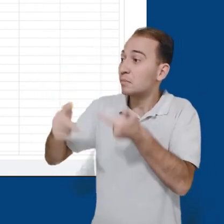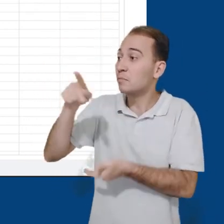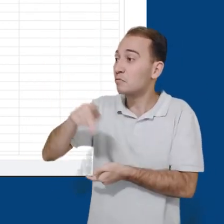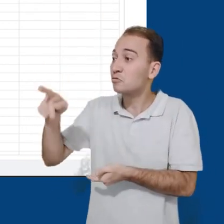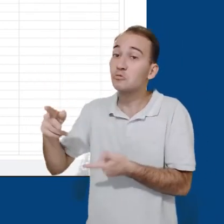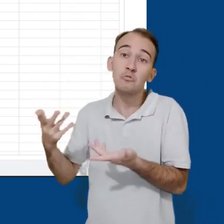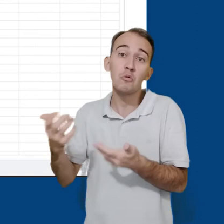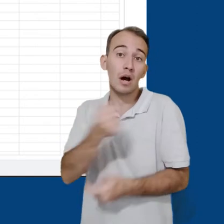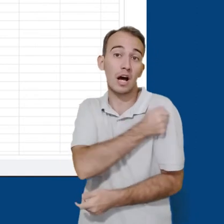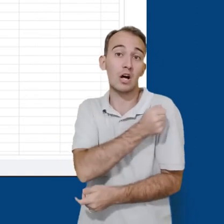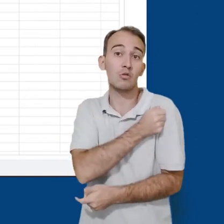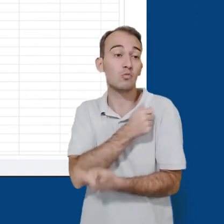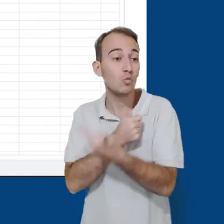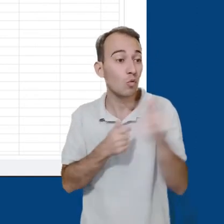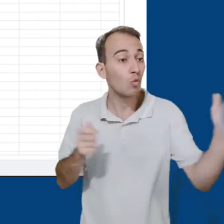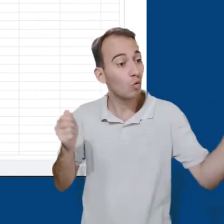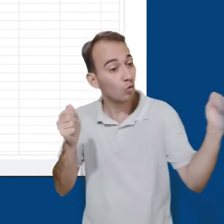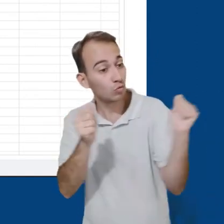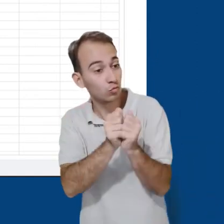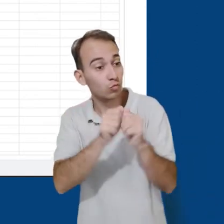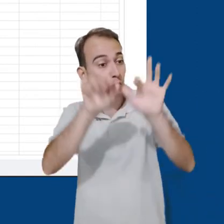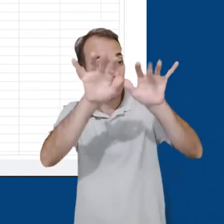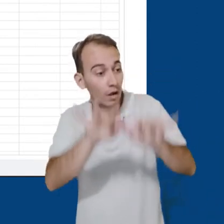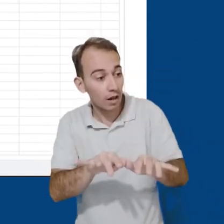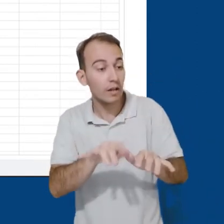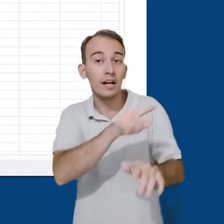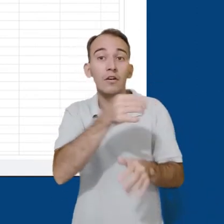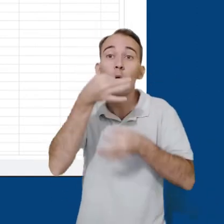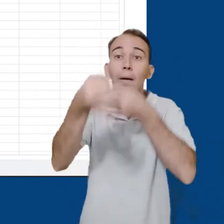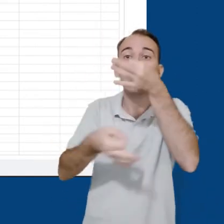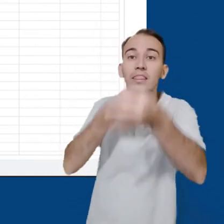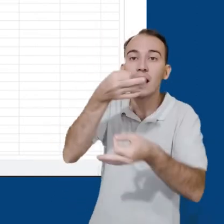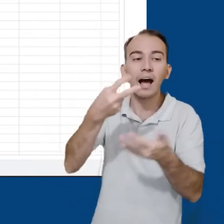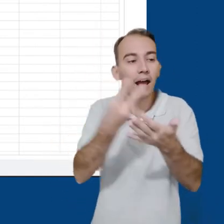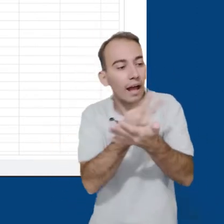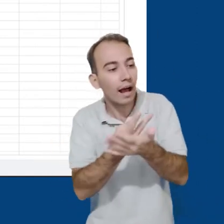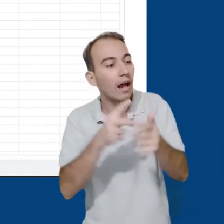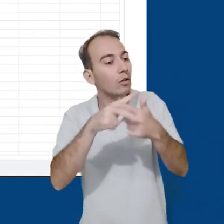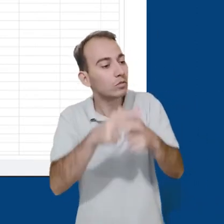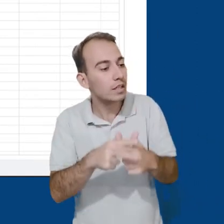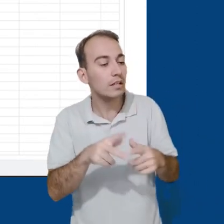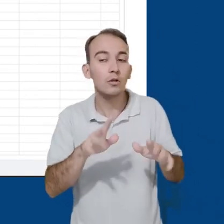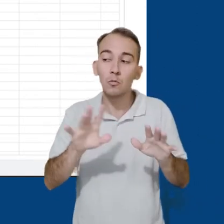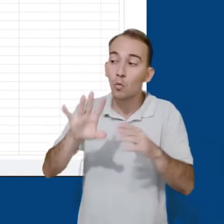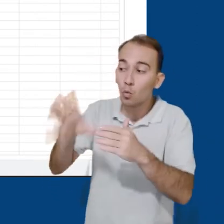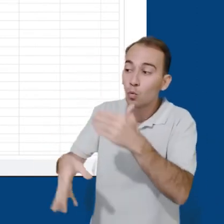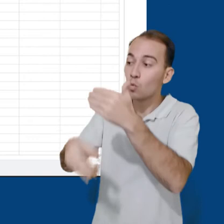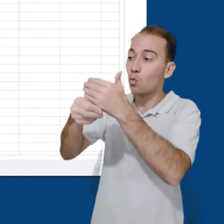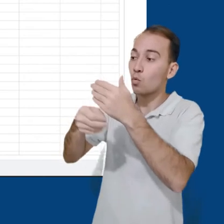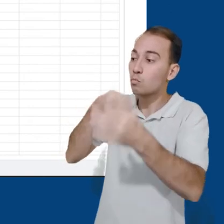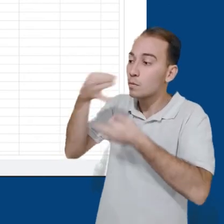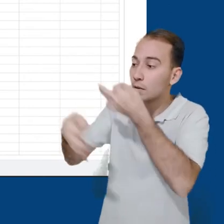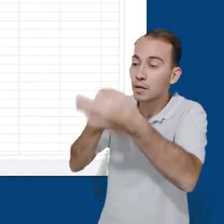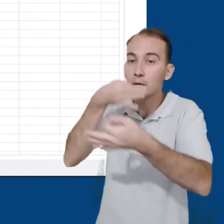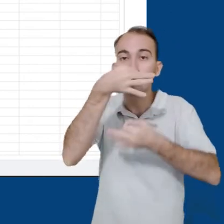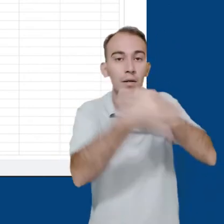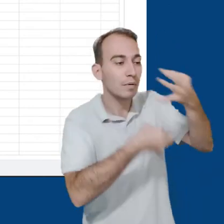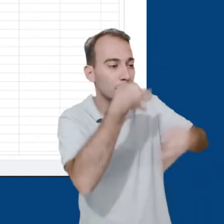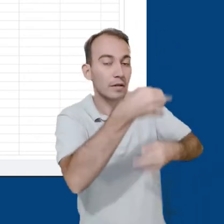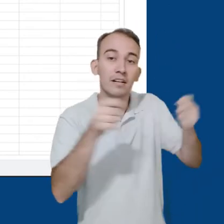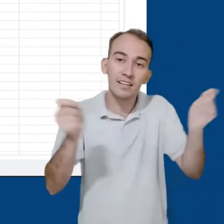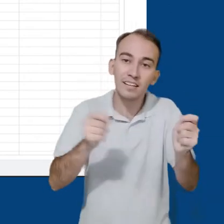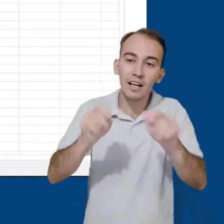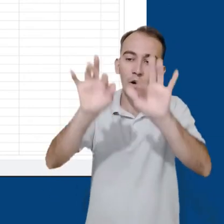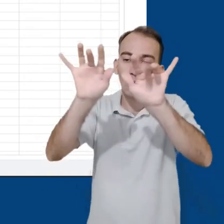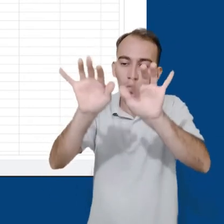as células comentadas ficam com esse pequeno triângulo amarelo no canto superior direito dela quando clicamos sobre ela podemos